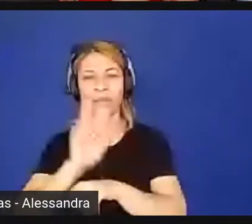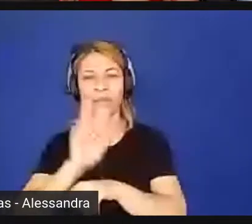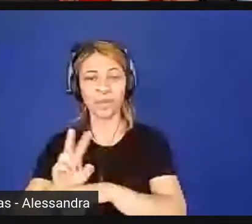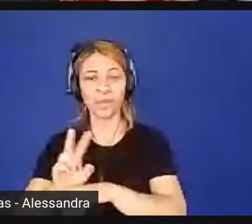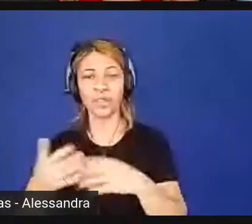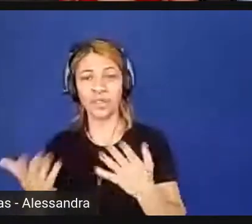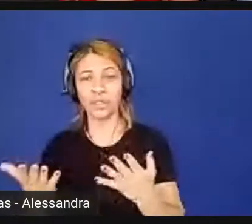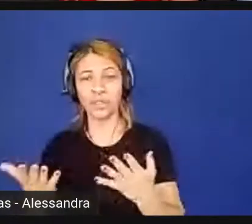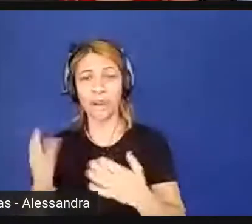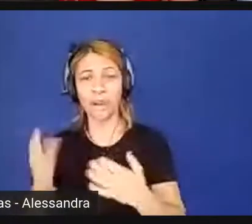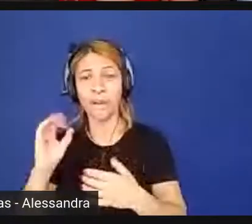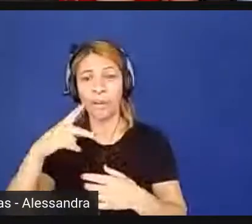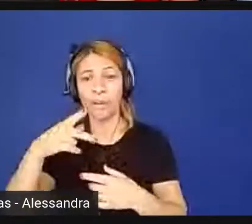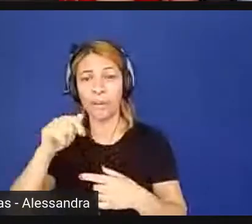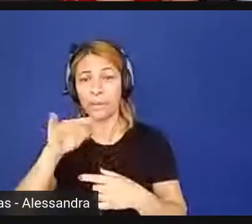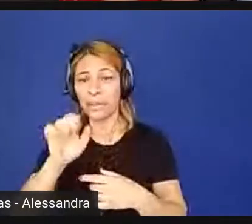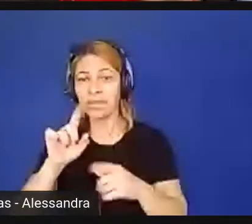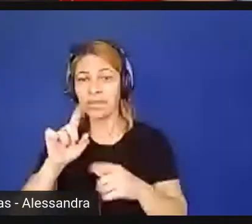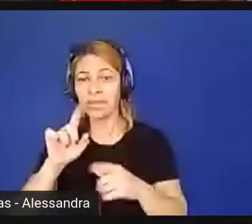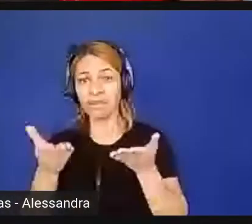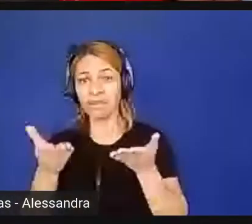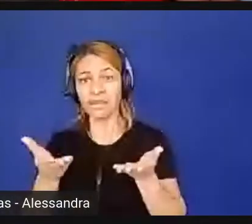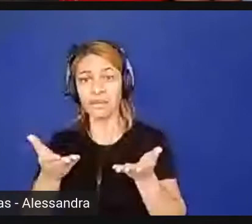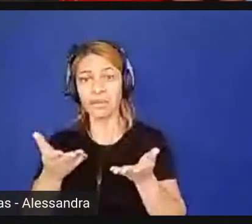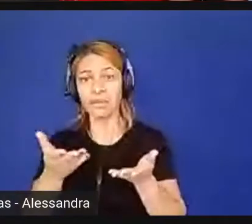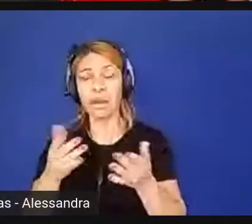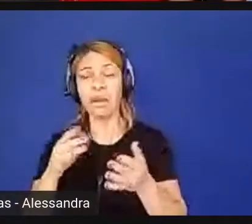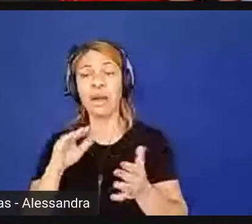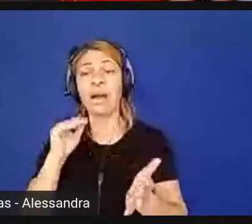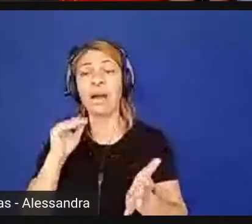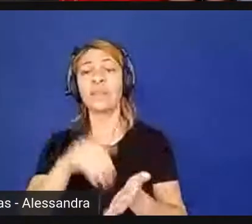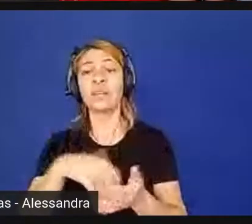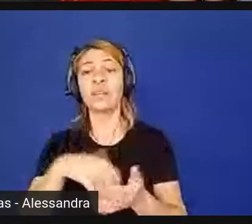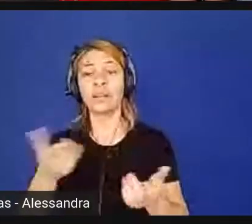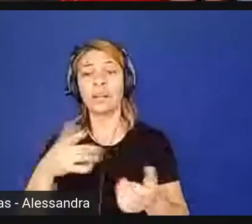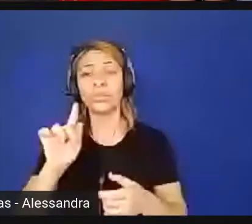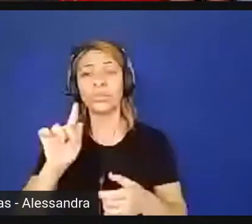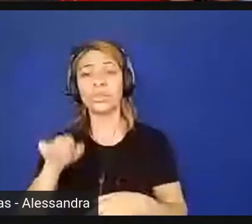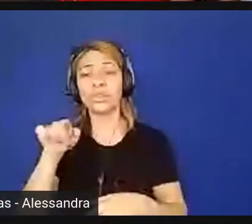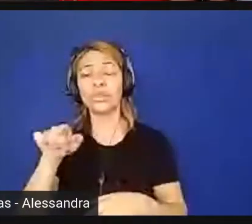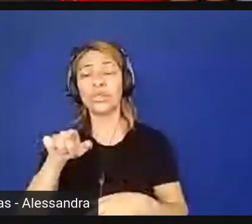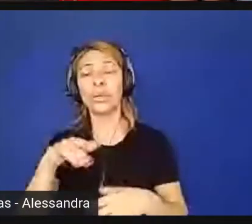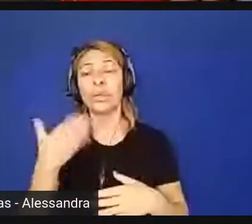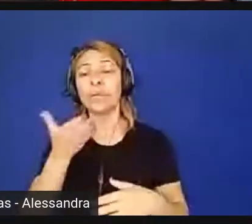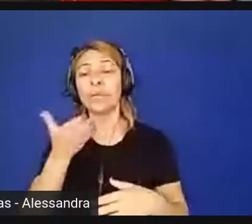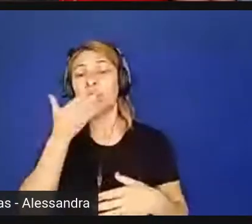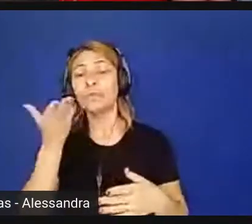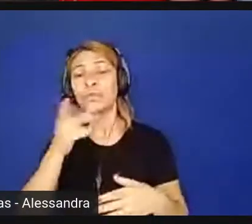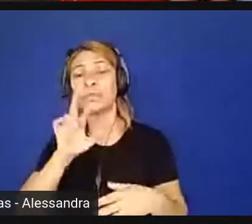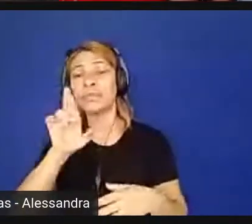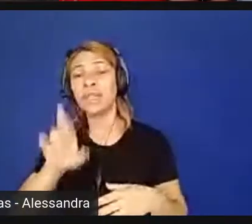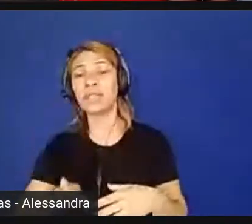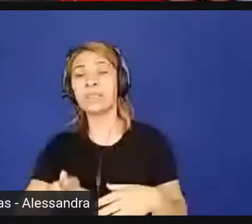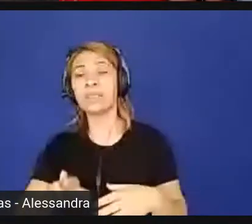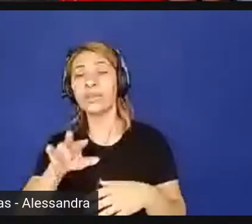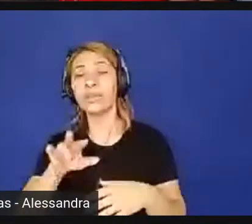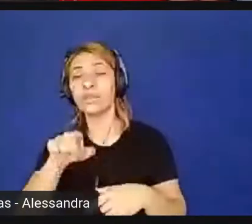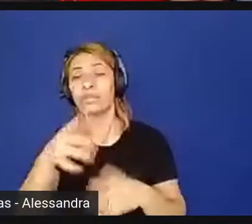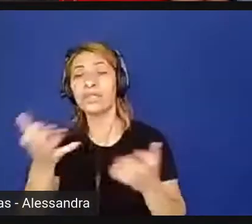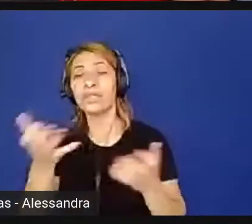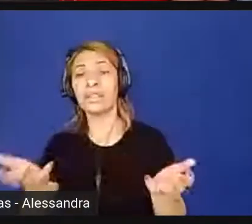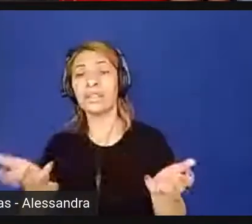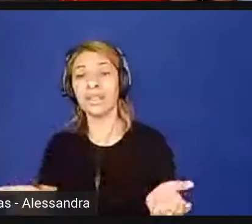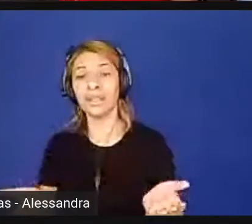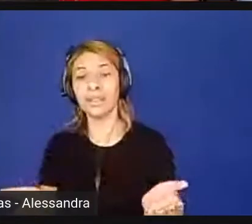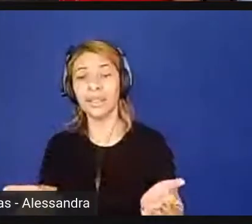compliance é para isso. Afinal de contas, gestor, que tipo de resultado você está administrando? O que é mais importante